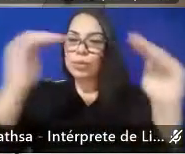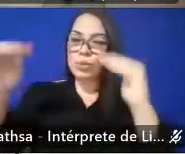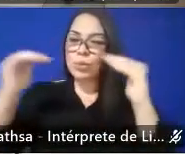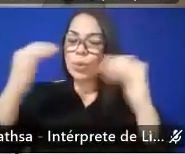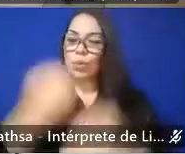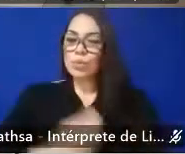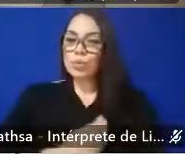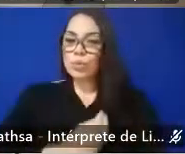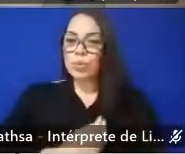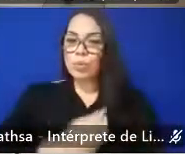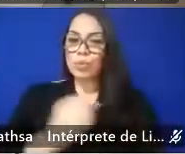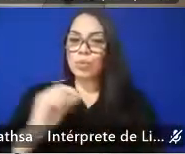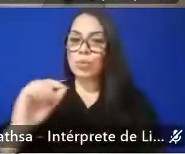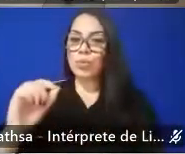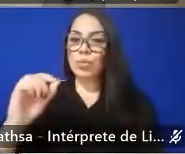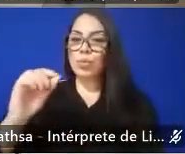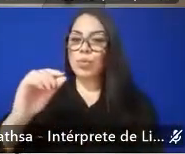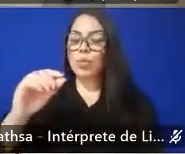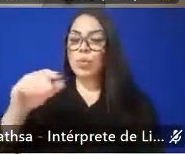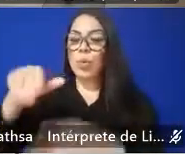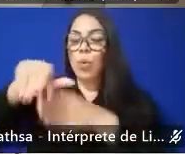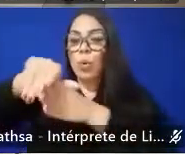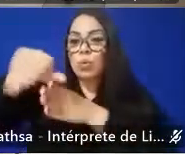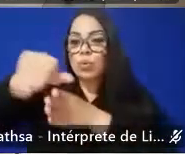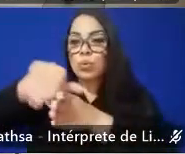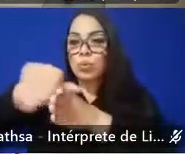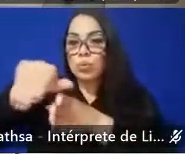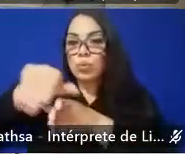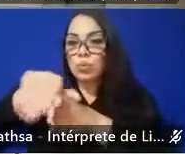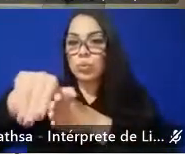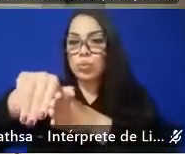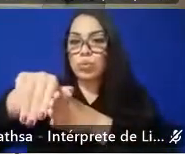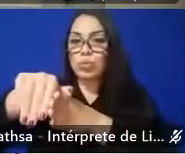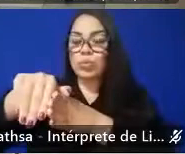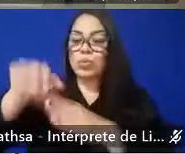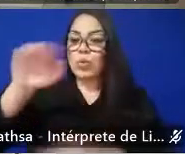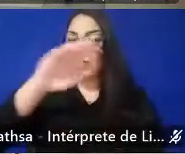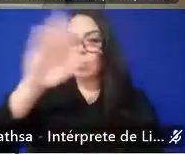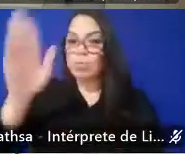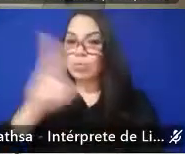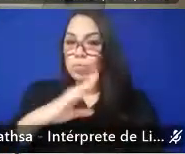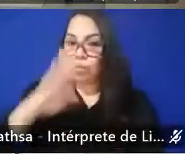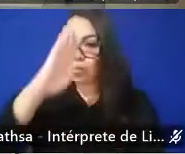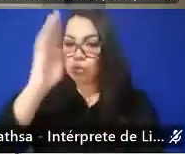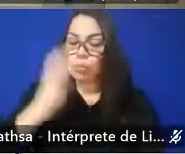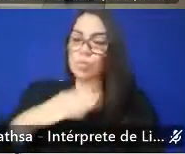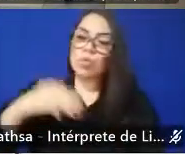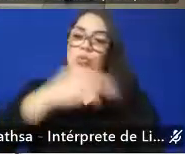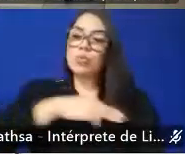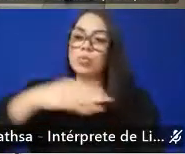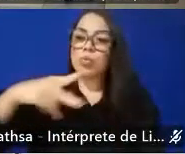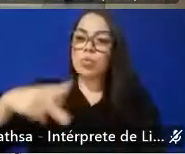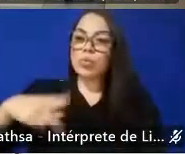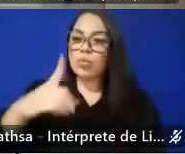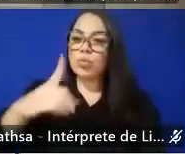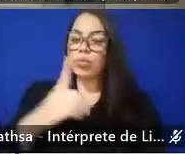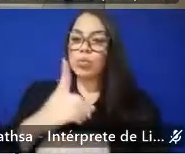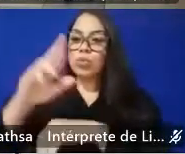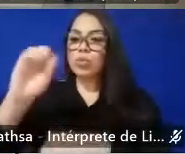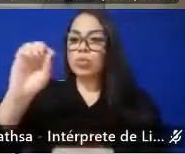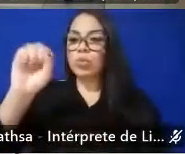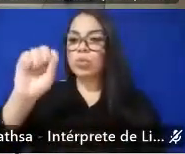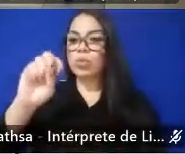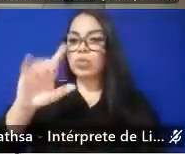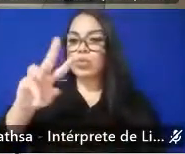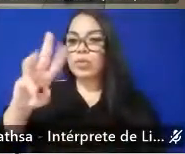Excelentíssimo Senhor Conselheiro do Conselho Nacional do Ministério Público Oswaldo quer corregedor